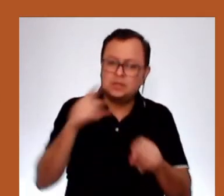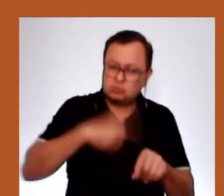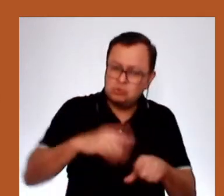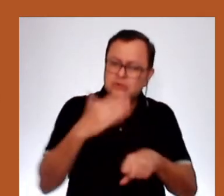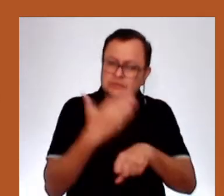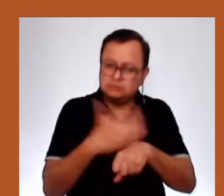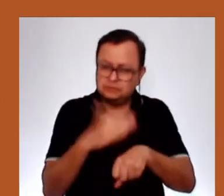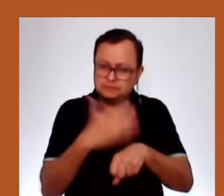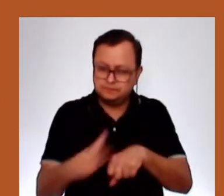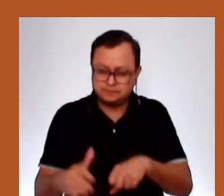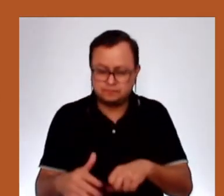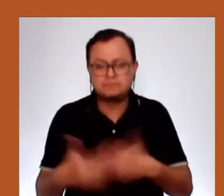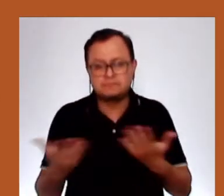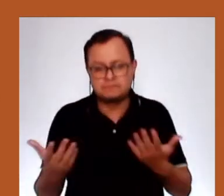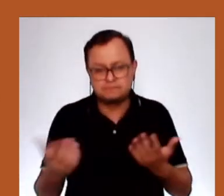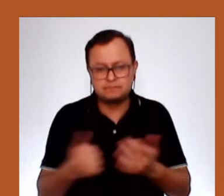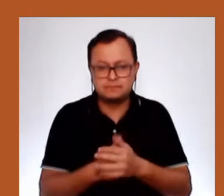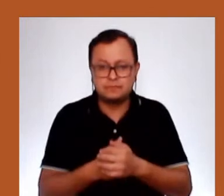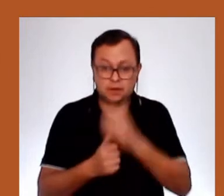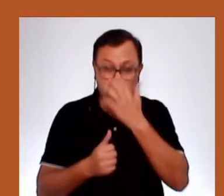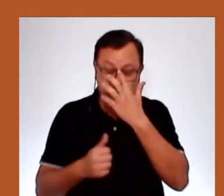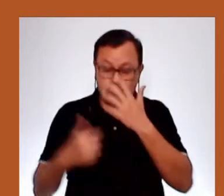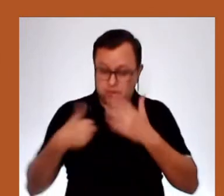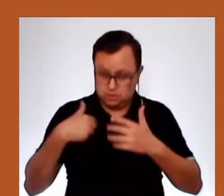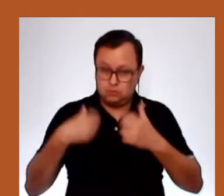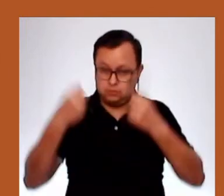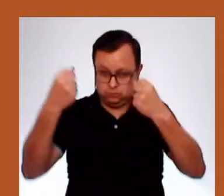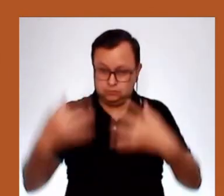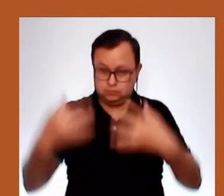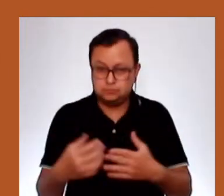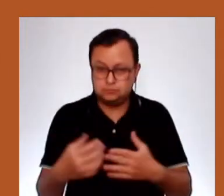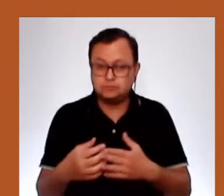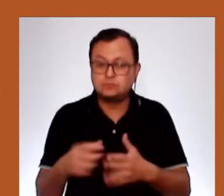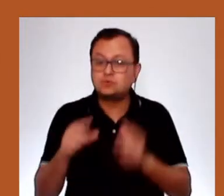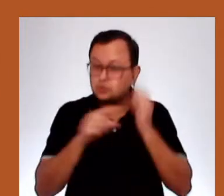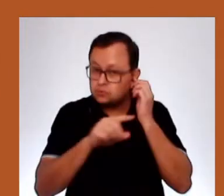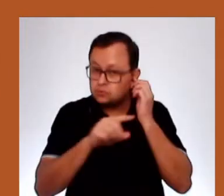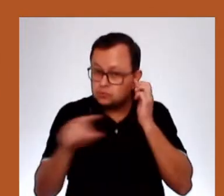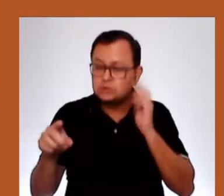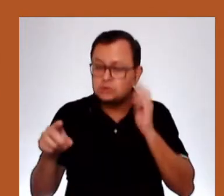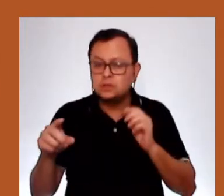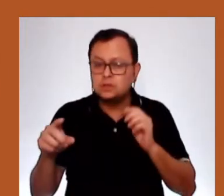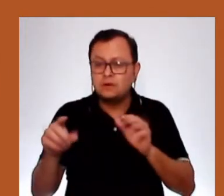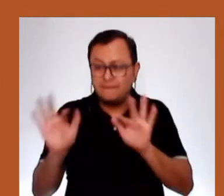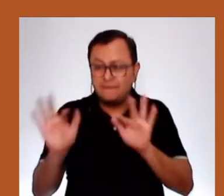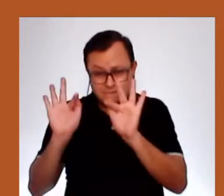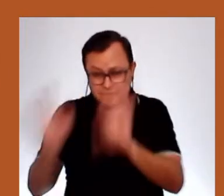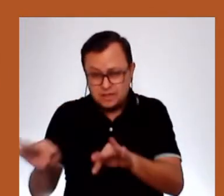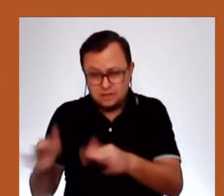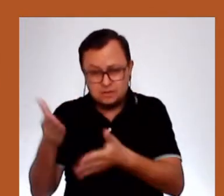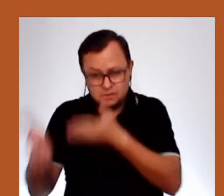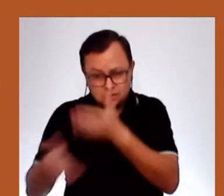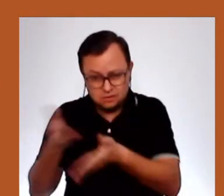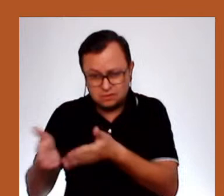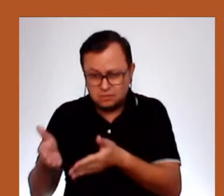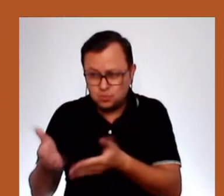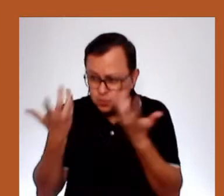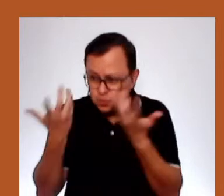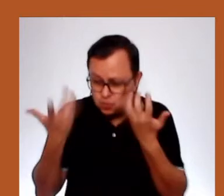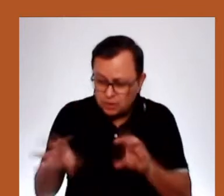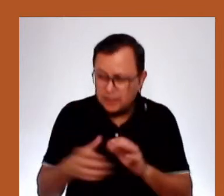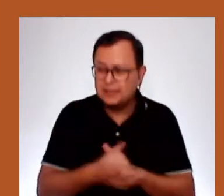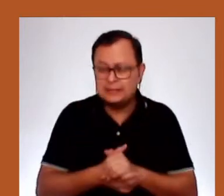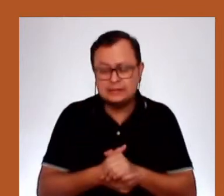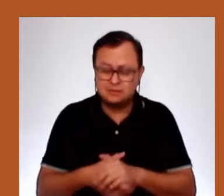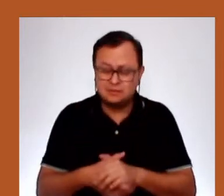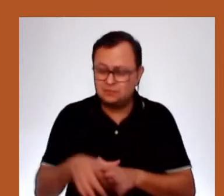eu vou falar uma coisa, quem não tem essa filosofia dentro de si, cai fora. É uma peneira que a